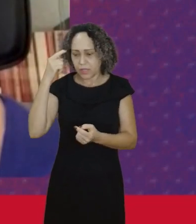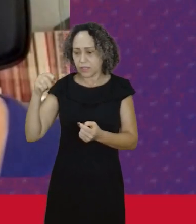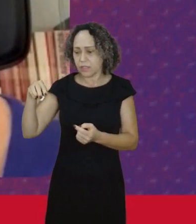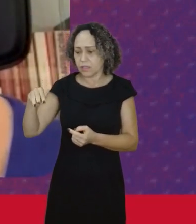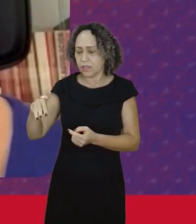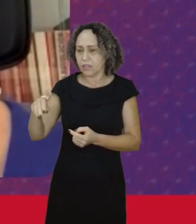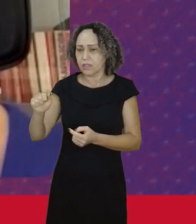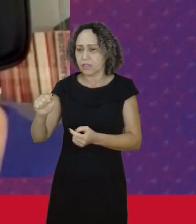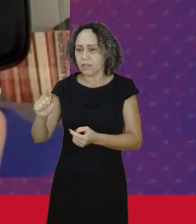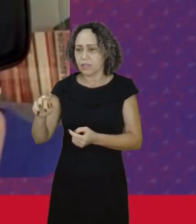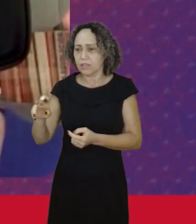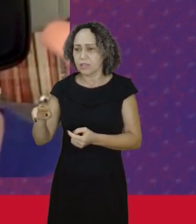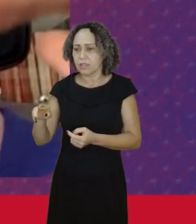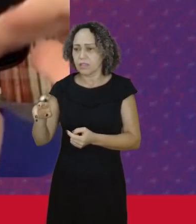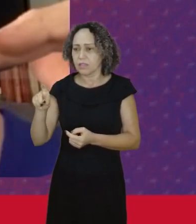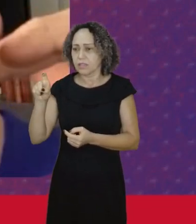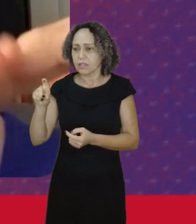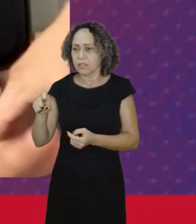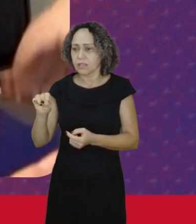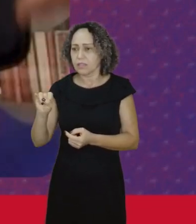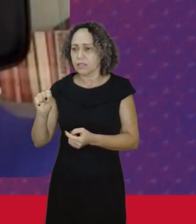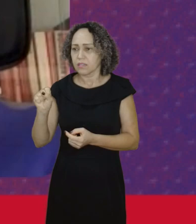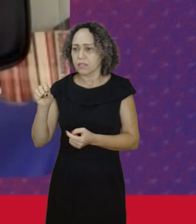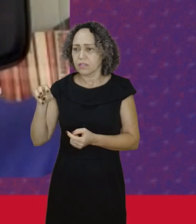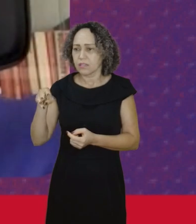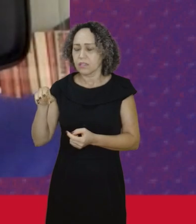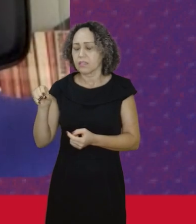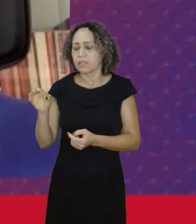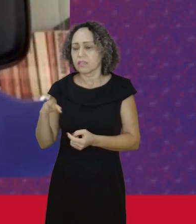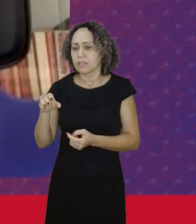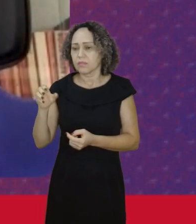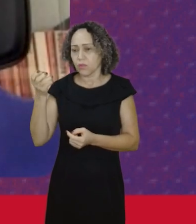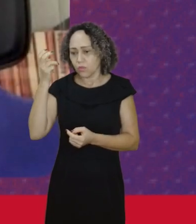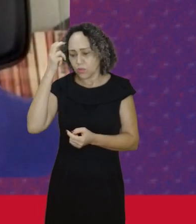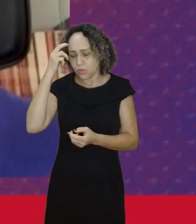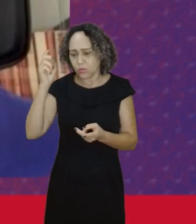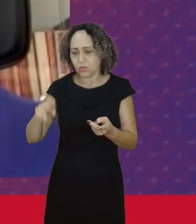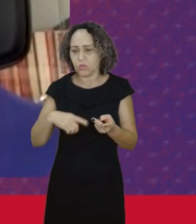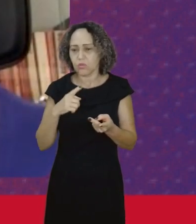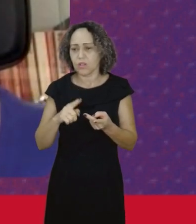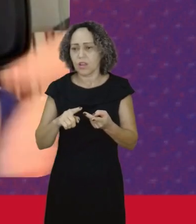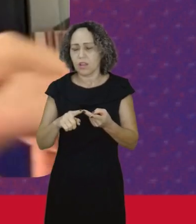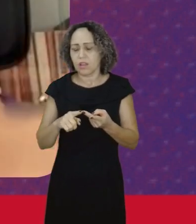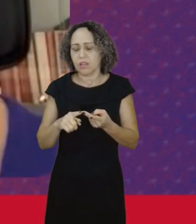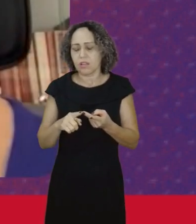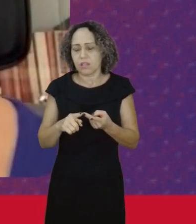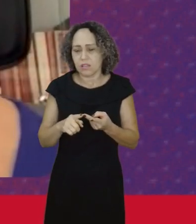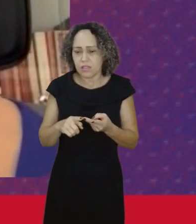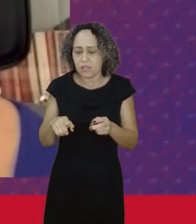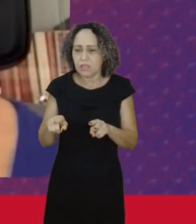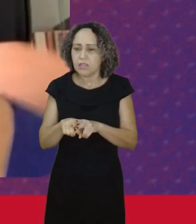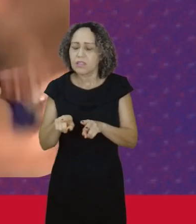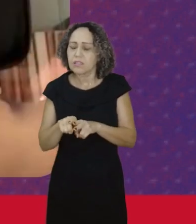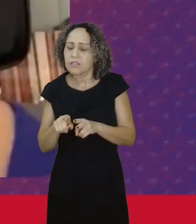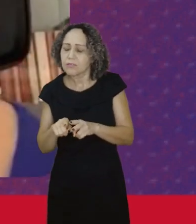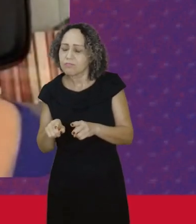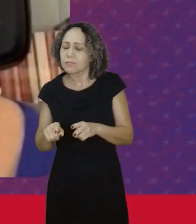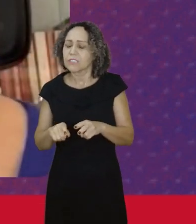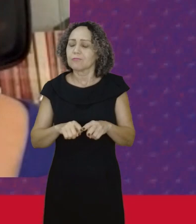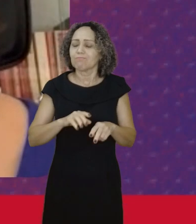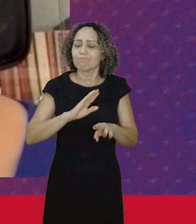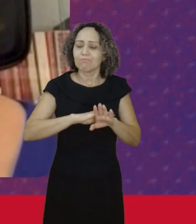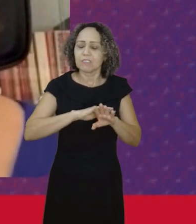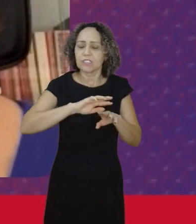marxismo cultural, uma recriação da doutrina de segurança nacional, ideologia de